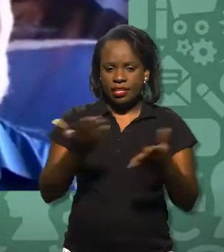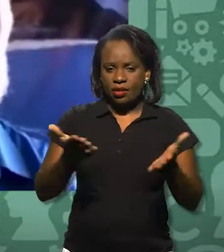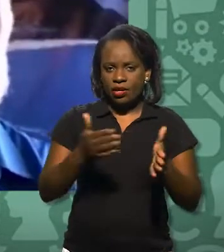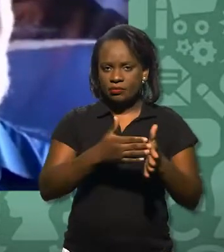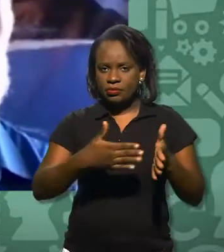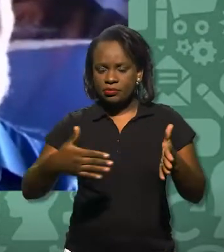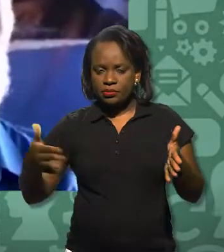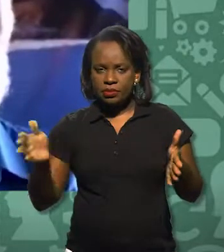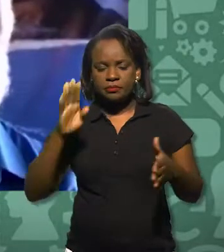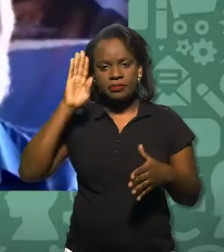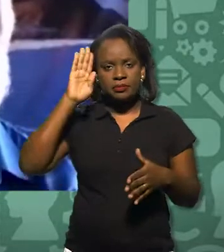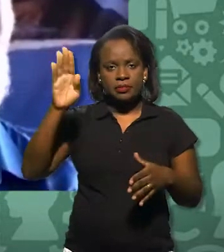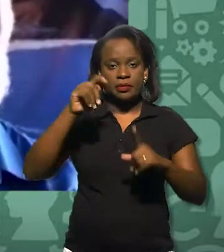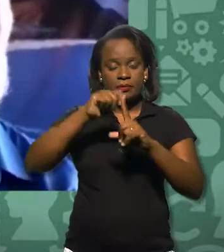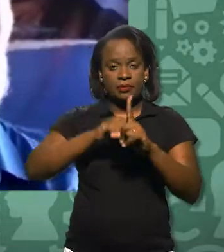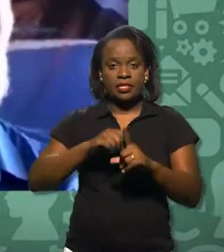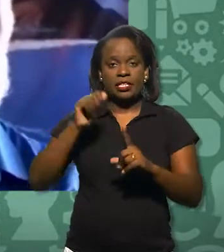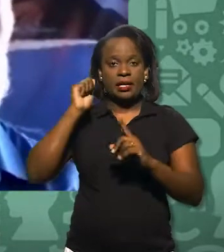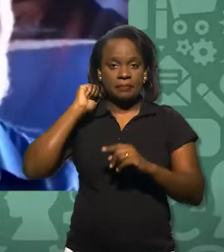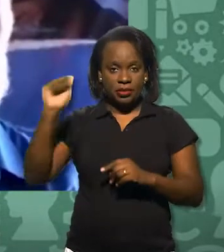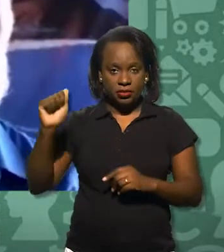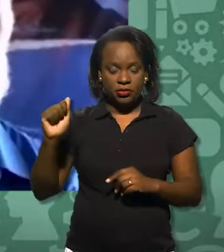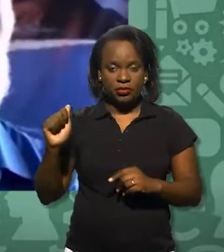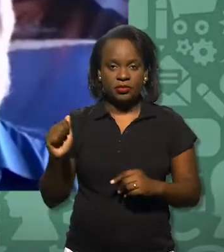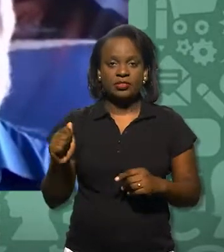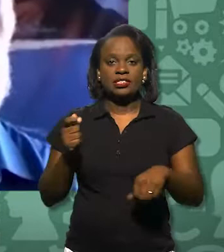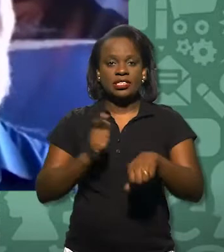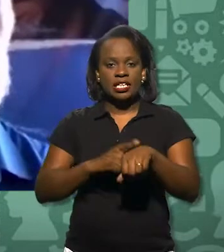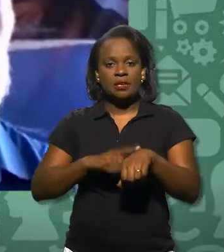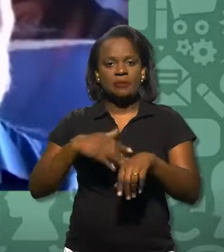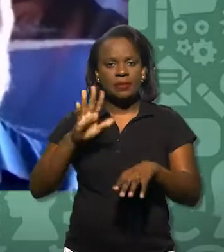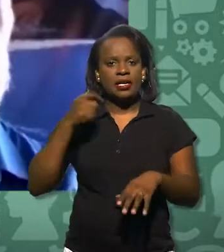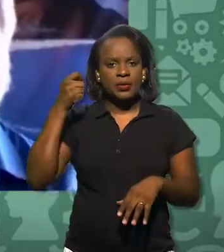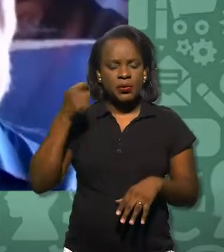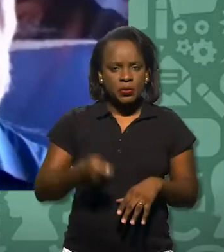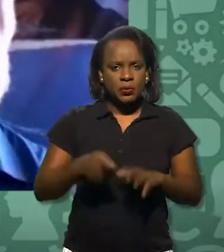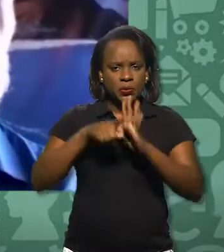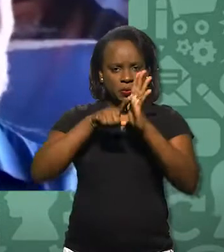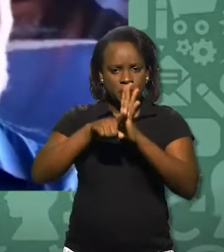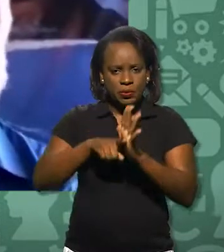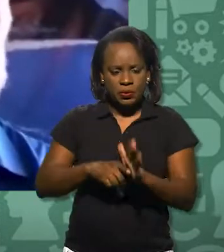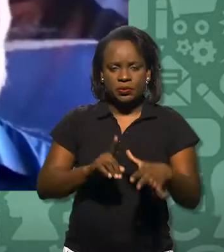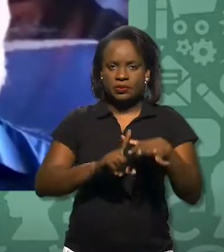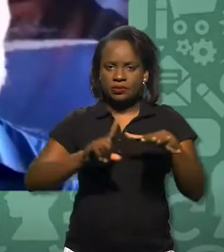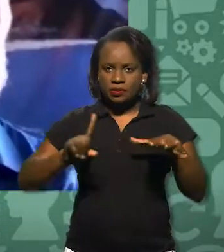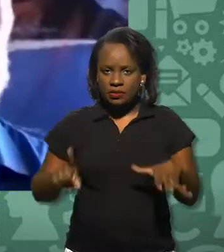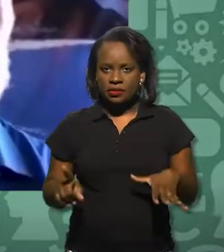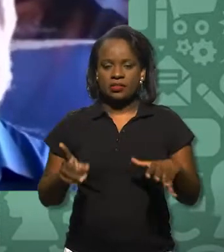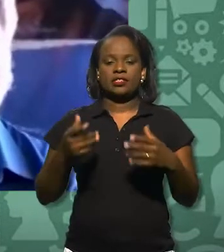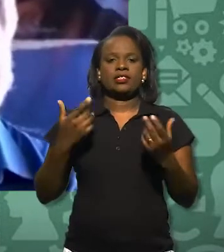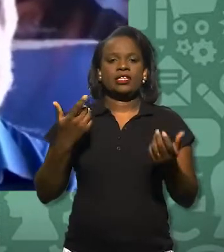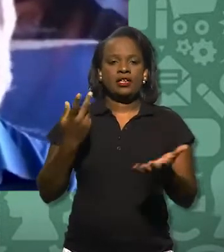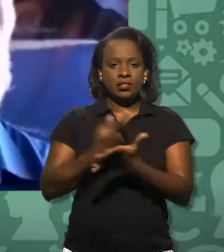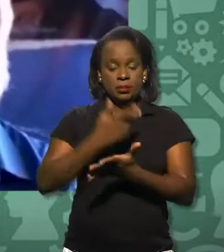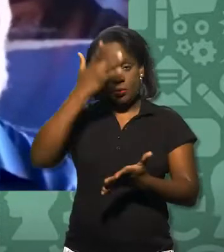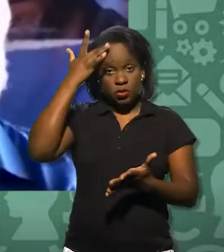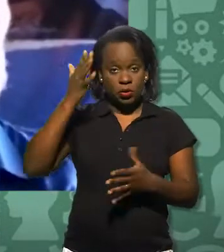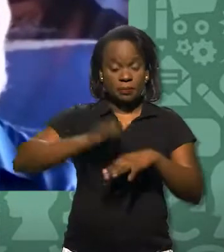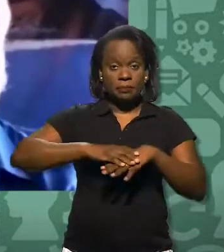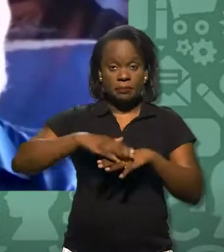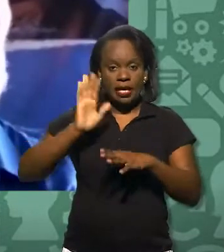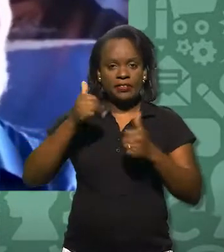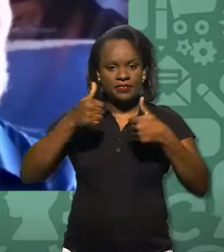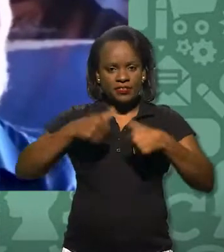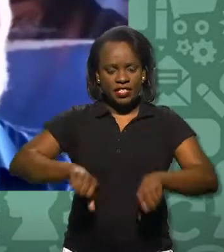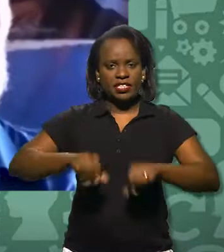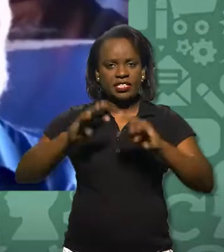nesse período, principalmente, na verdade, no mês de abril, né, Ernesto? O período mais rigoroso aí de isolamento social, o período que as